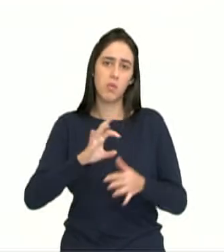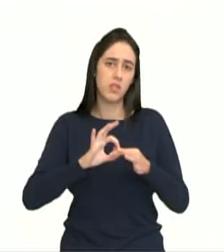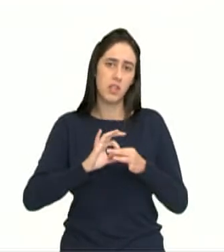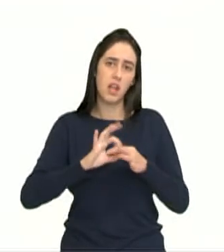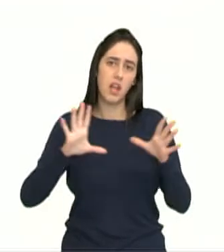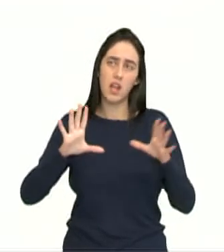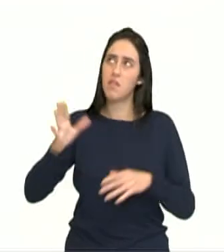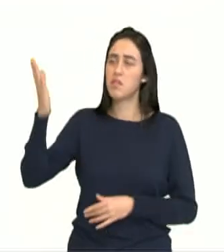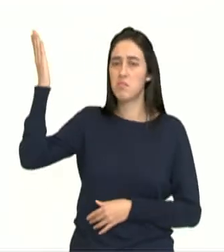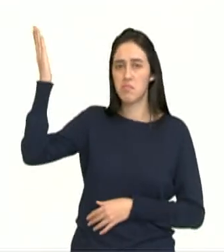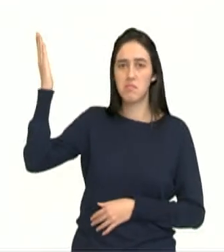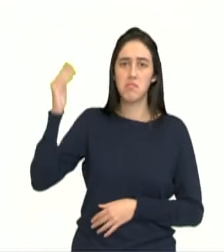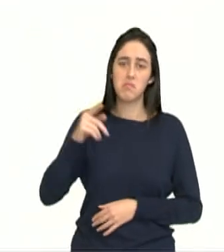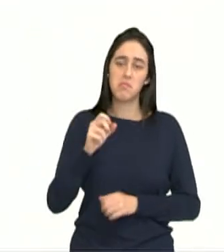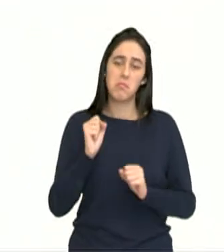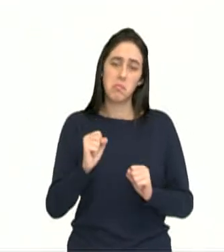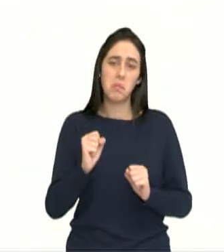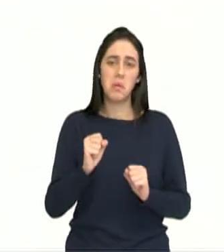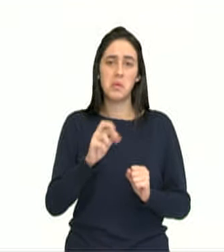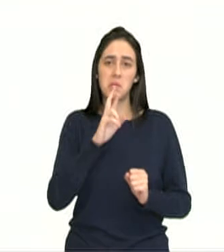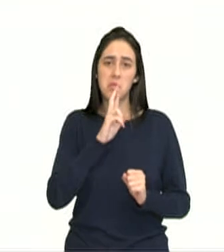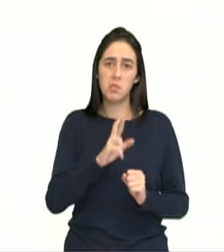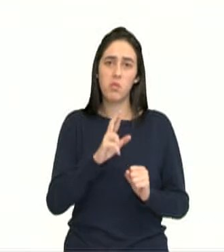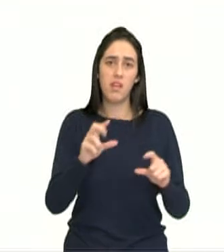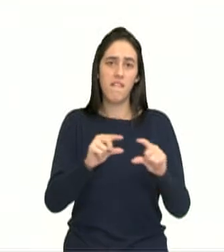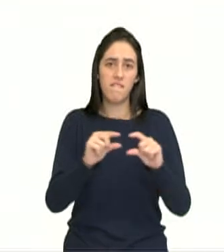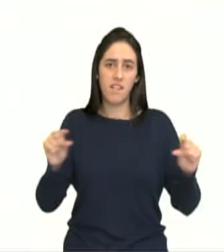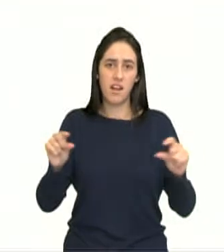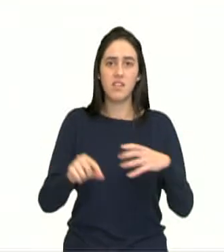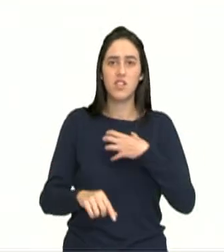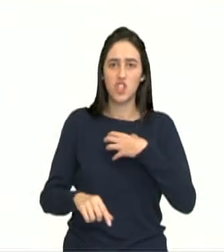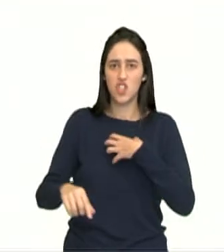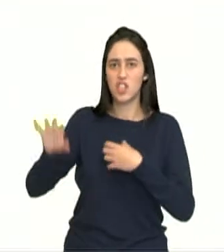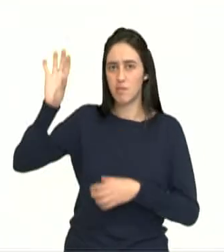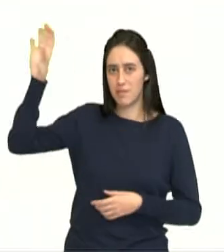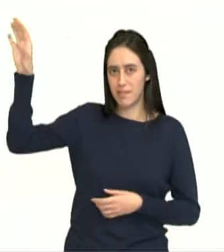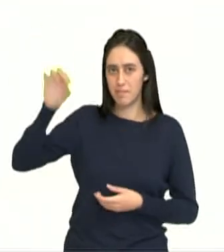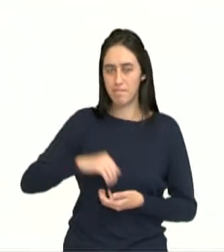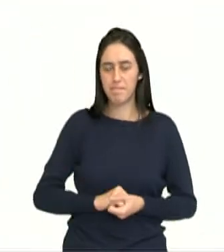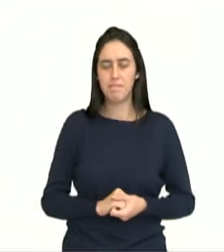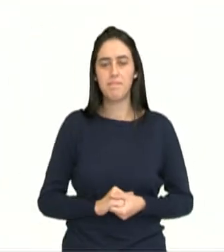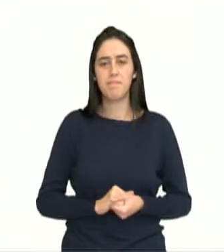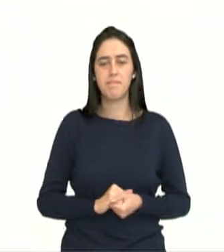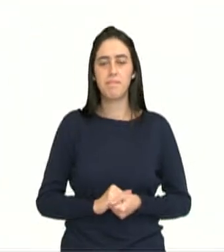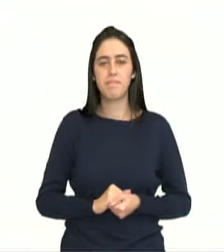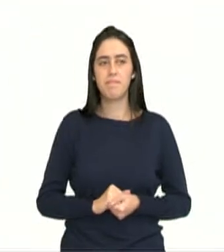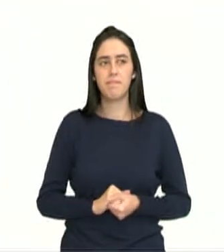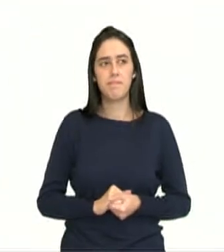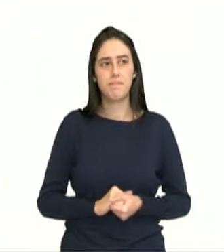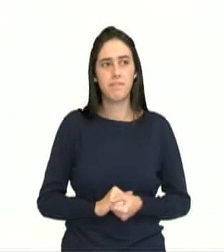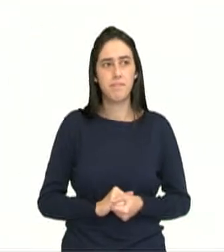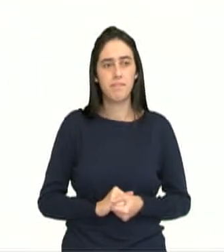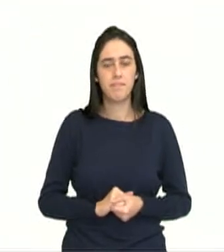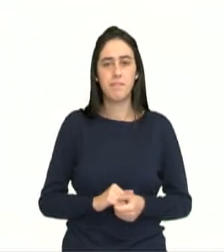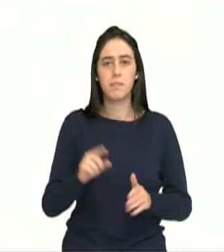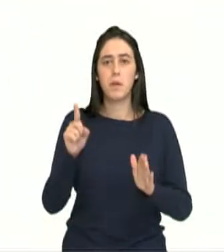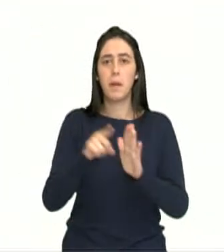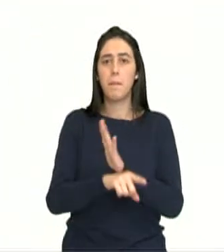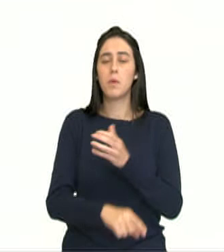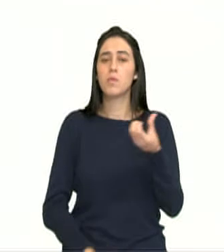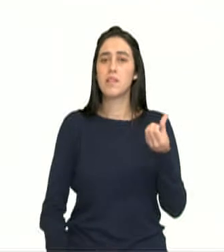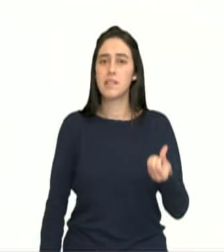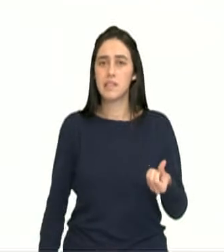cuja resposta pode ser sim ou não, vocês vão utilizar essas short answers dessa maneira para responder. What is his profession?